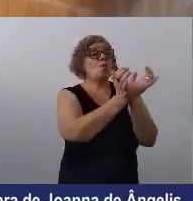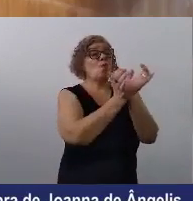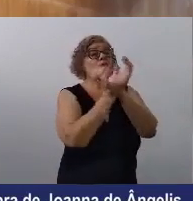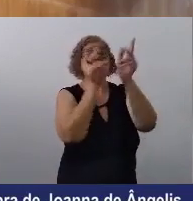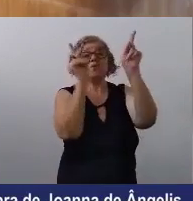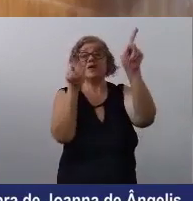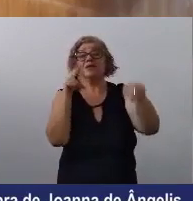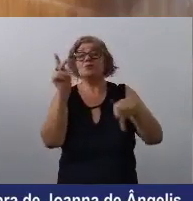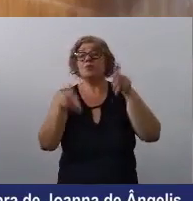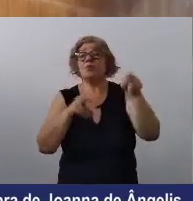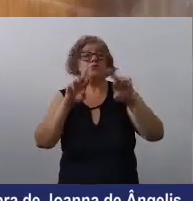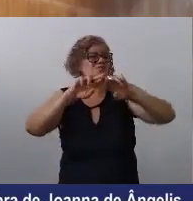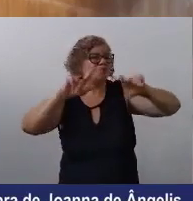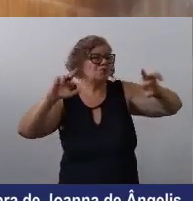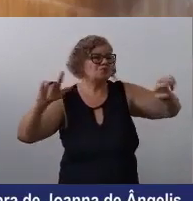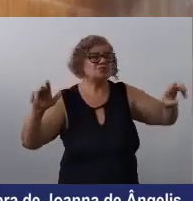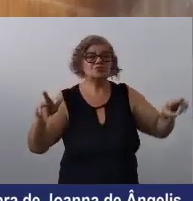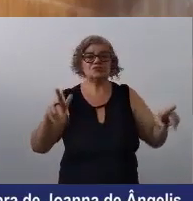patrícios romanos.